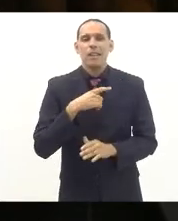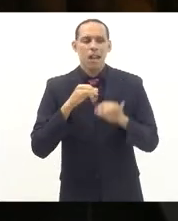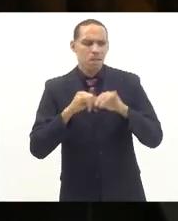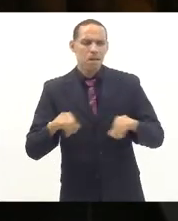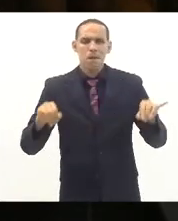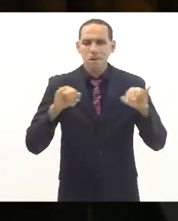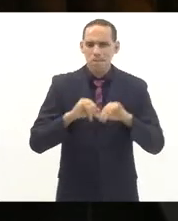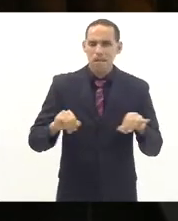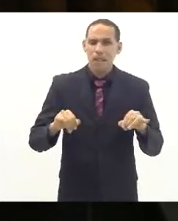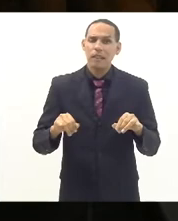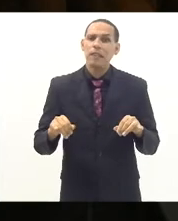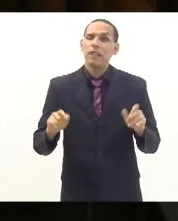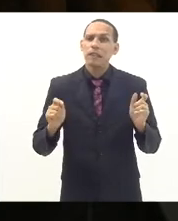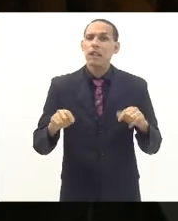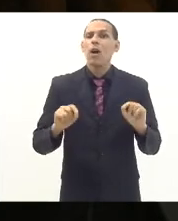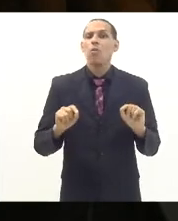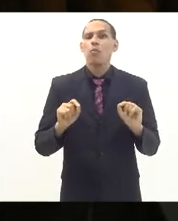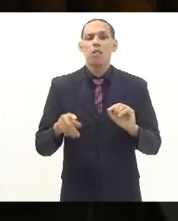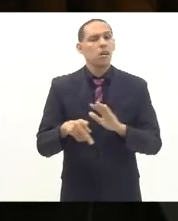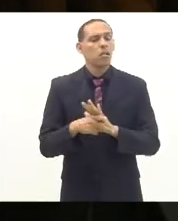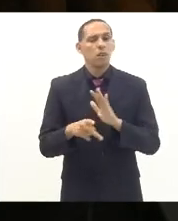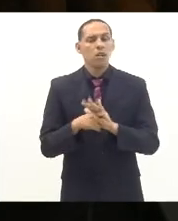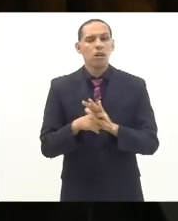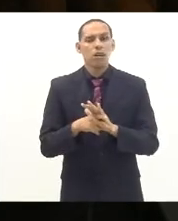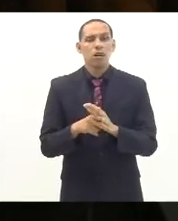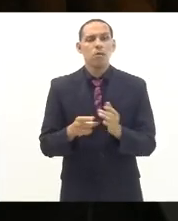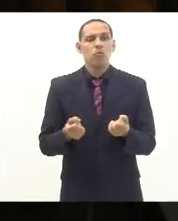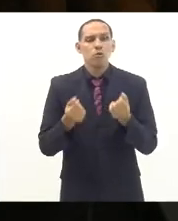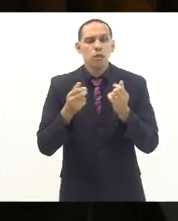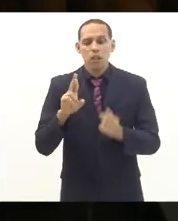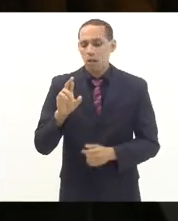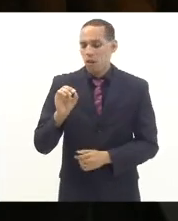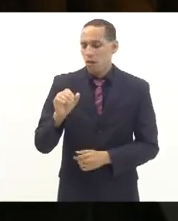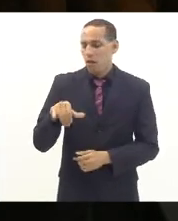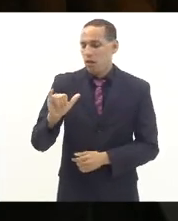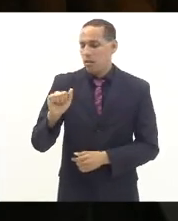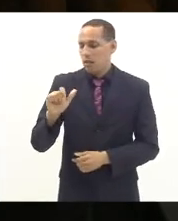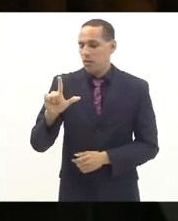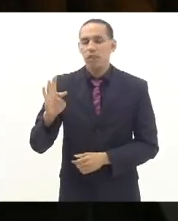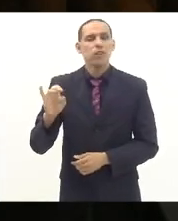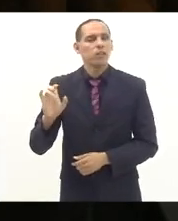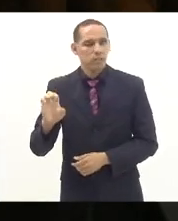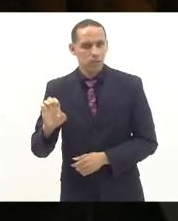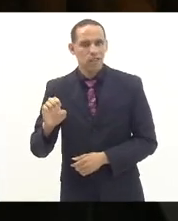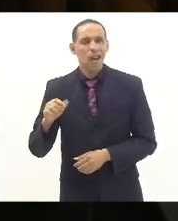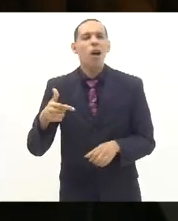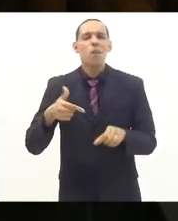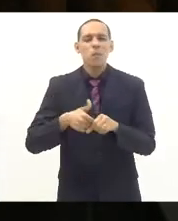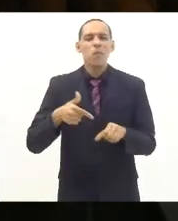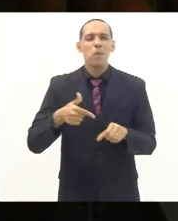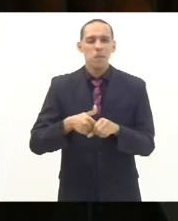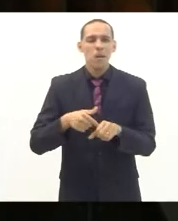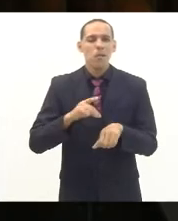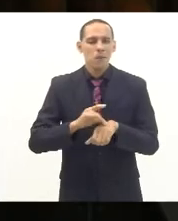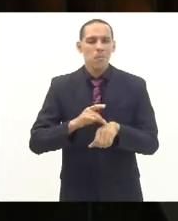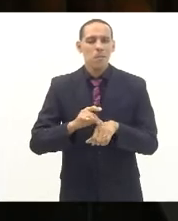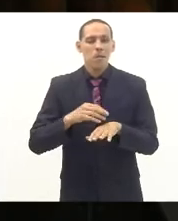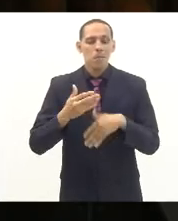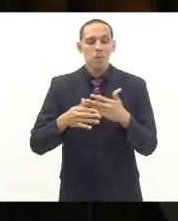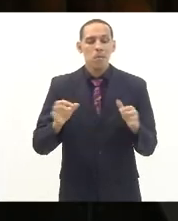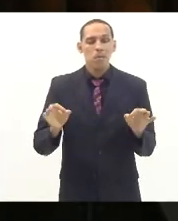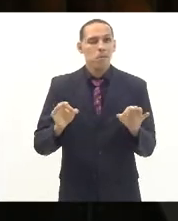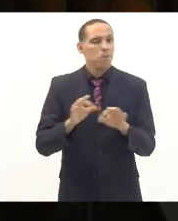comunicação têm boa parte oriunda da receita de royalties do petróleo que são recursos finitos E voláteis